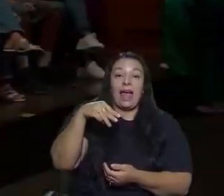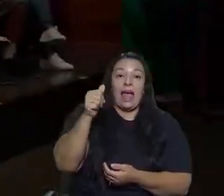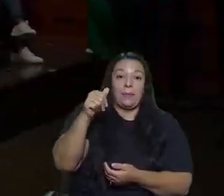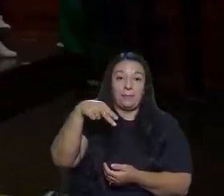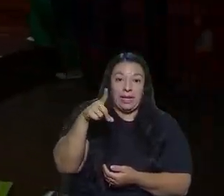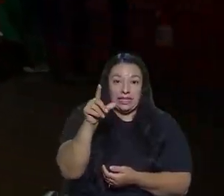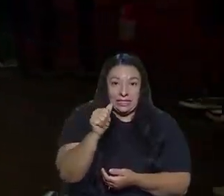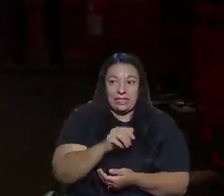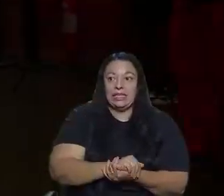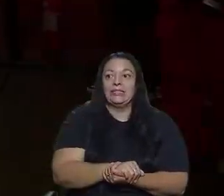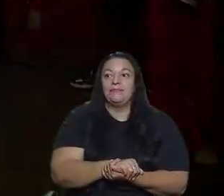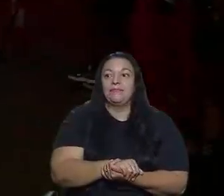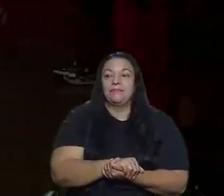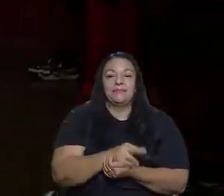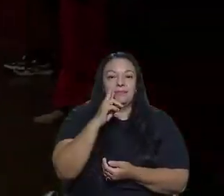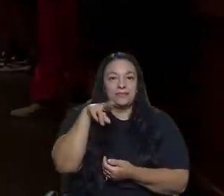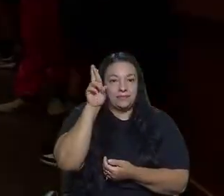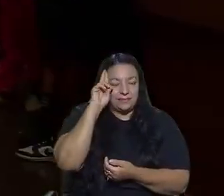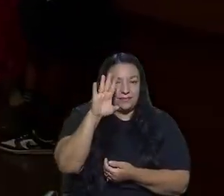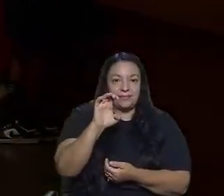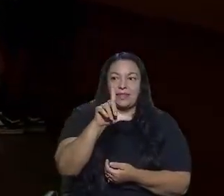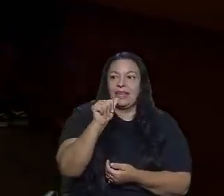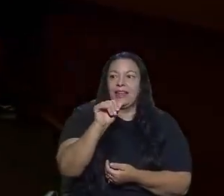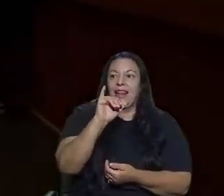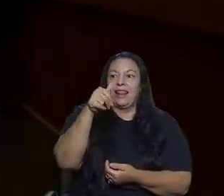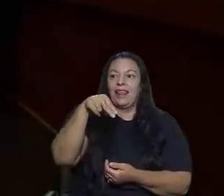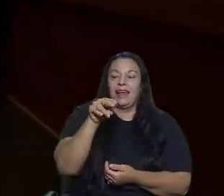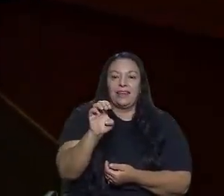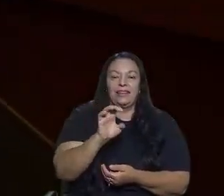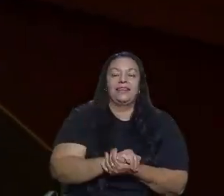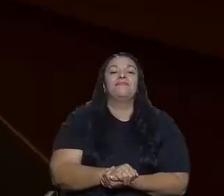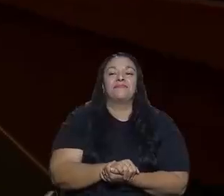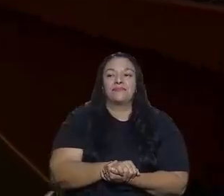motivo de saúde, e a diretora Elaine Oliveira veio substituí-la.